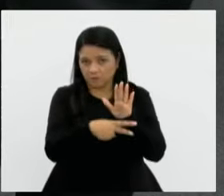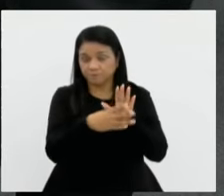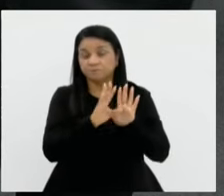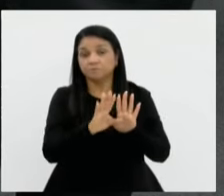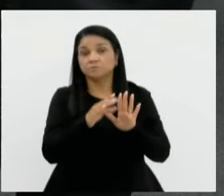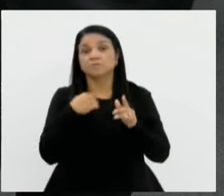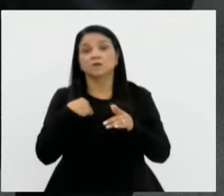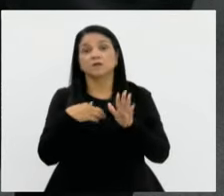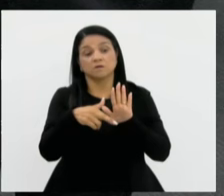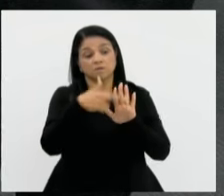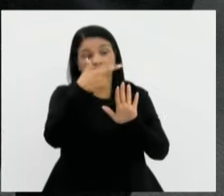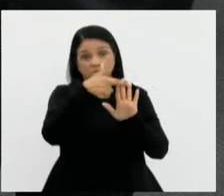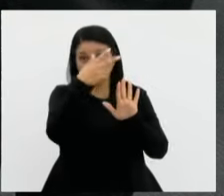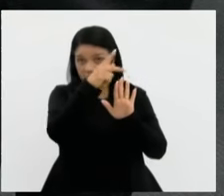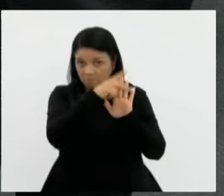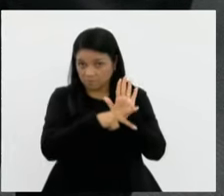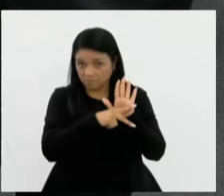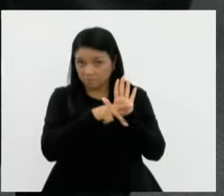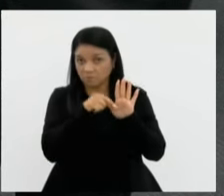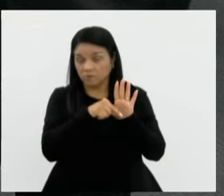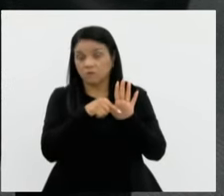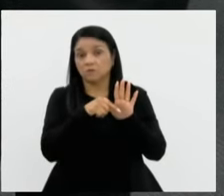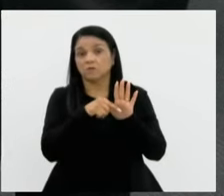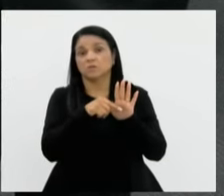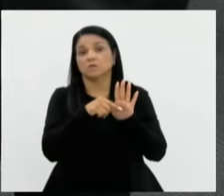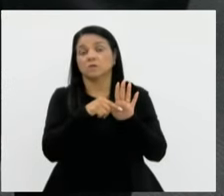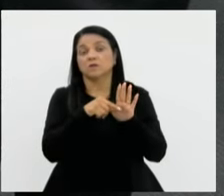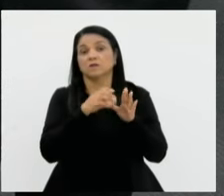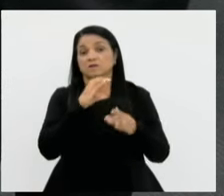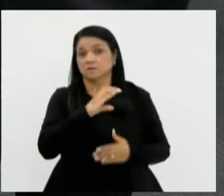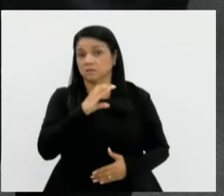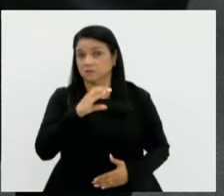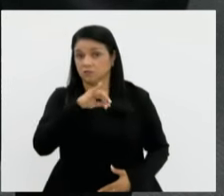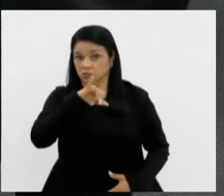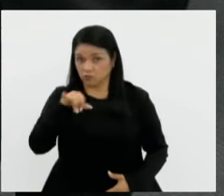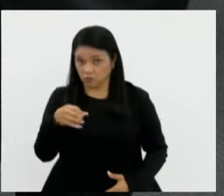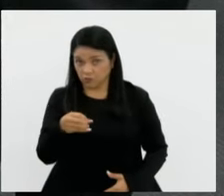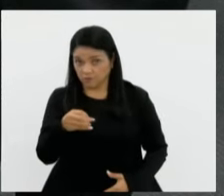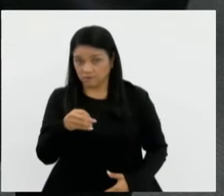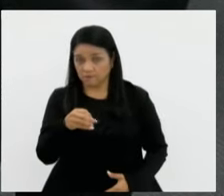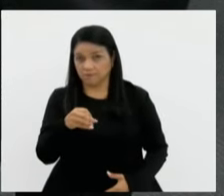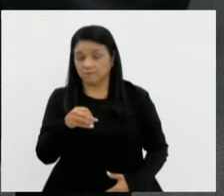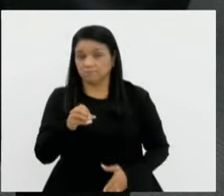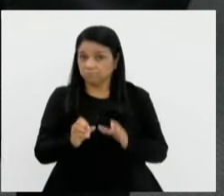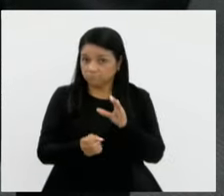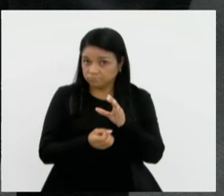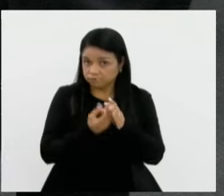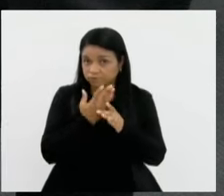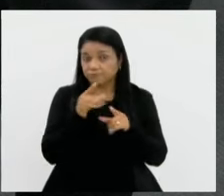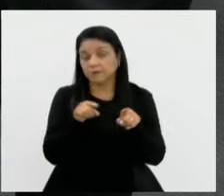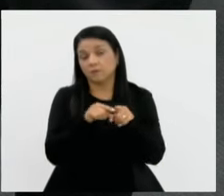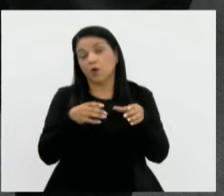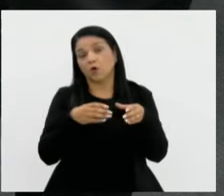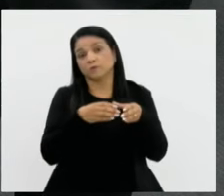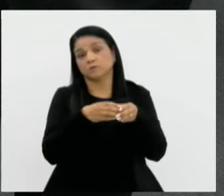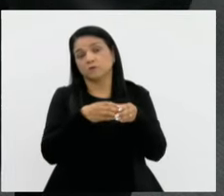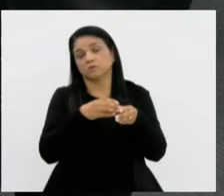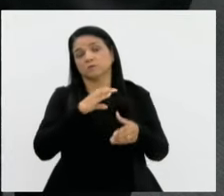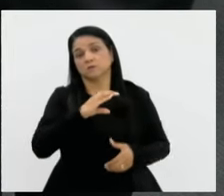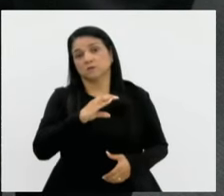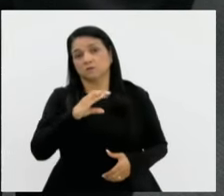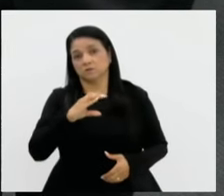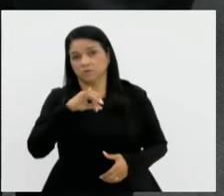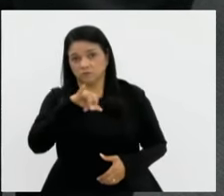resolução, não apenas pelo fato dele ser de autoria da CCJ, mas é quem cabe à Comissão de Constituição e Justiça a